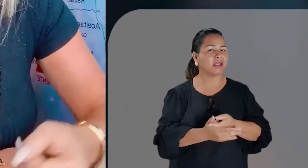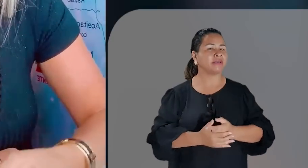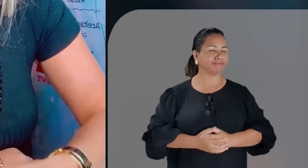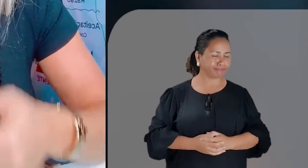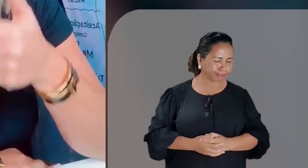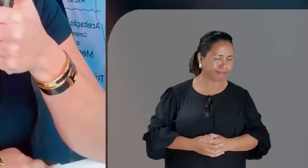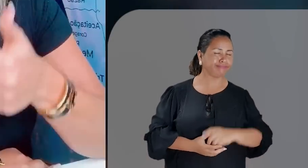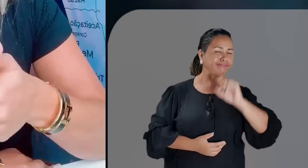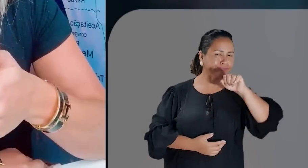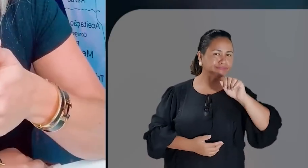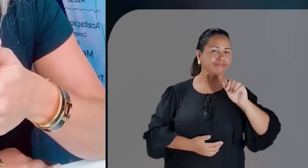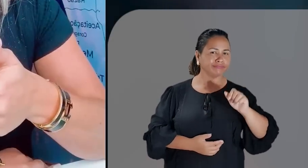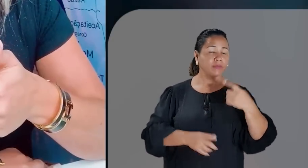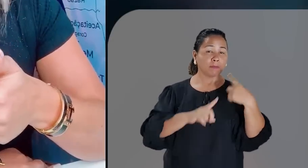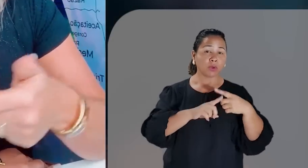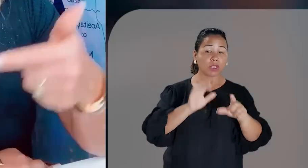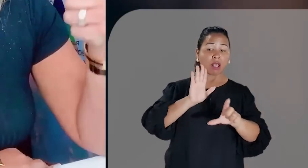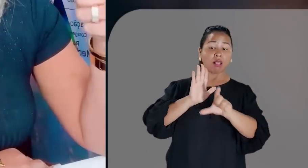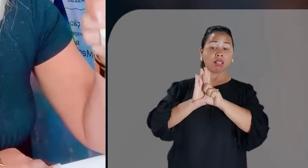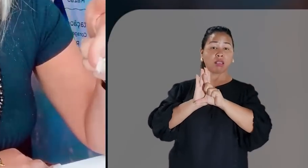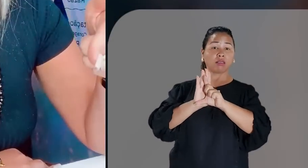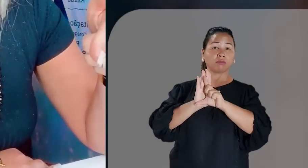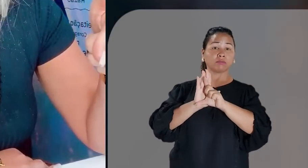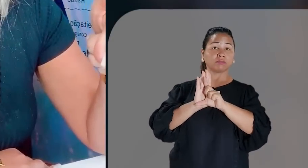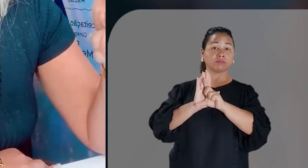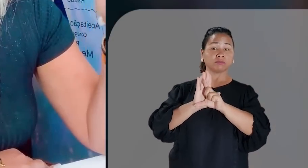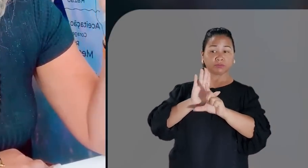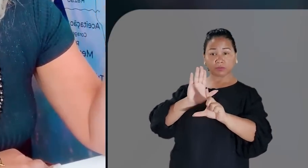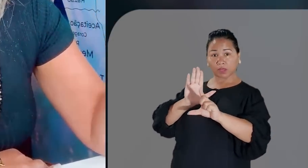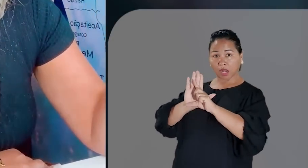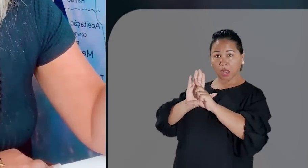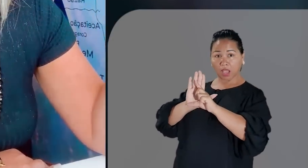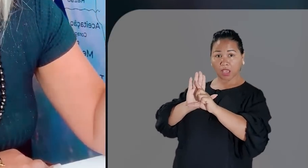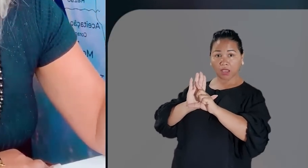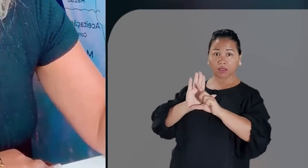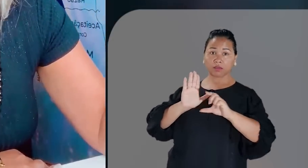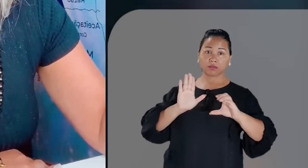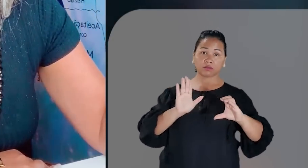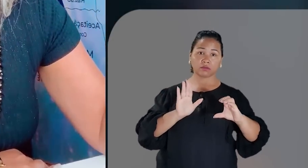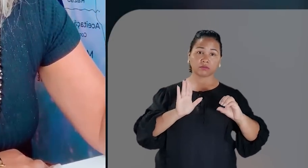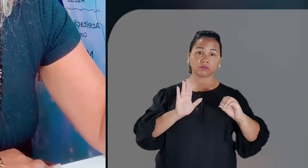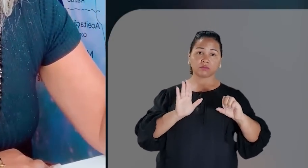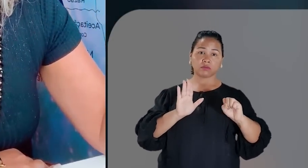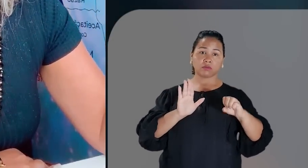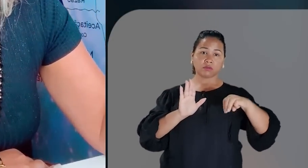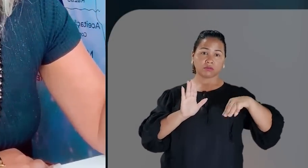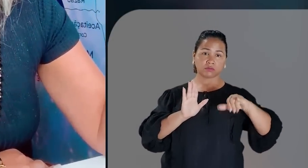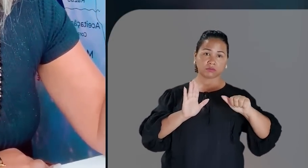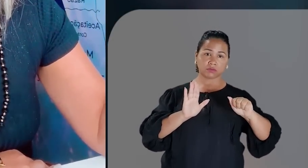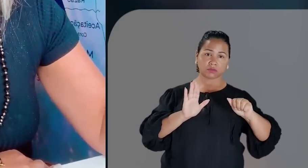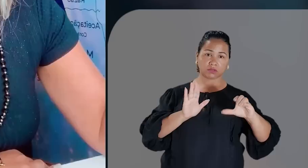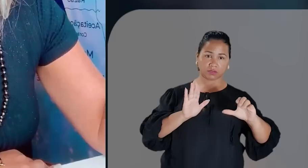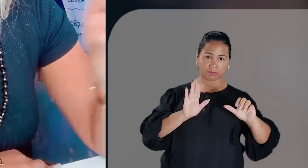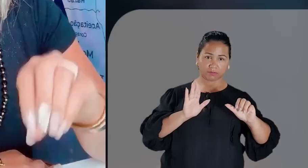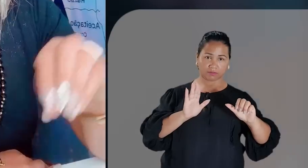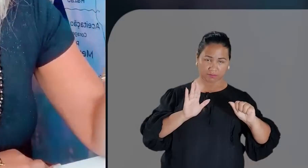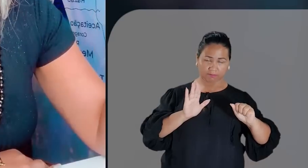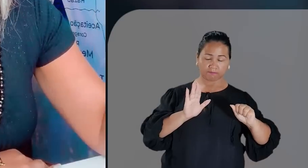minha realidade? Pode. Mas existem leis que são leis do universo. São leis